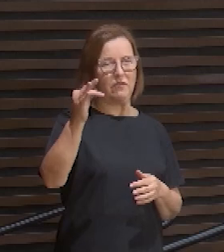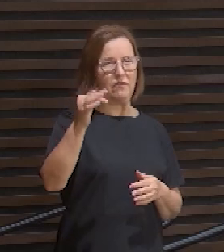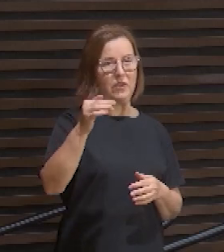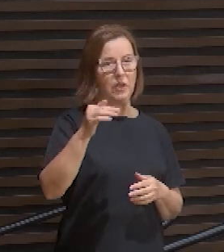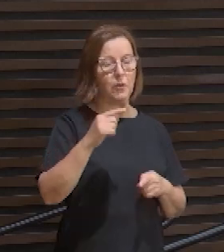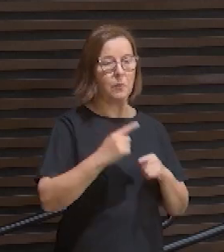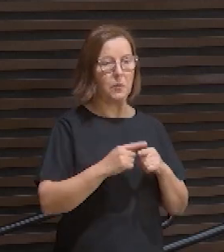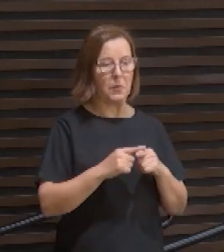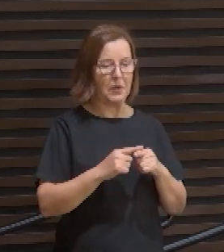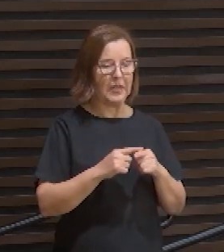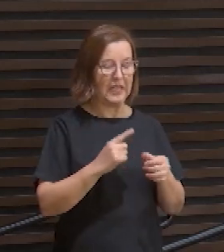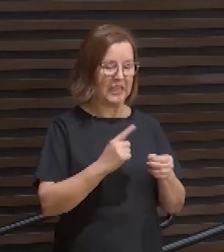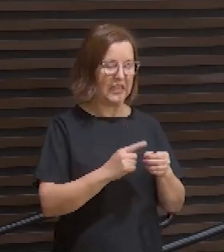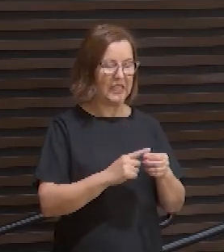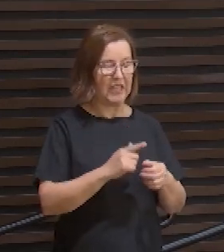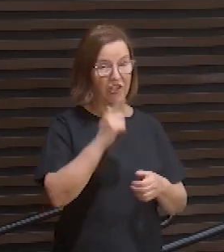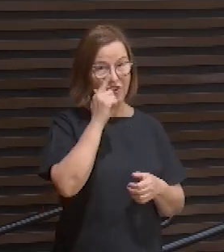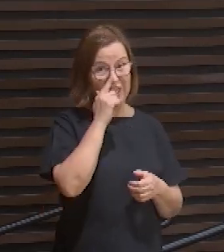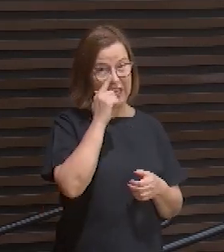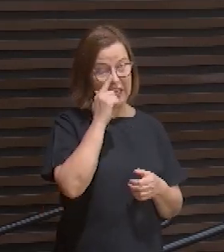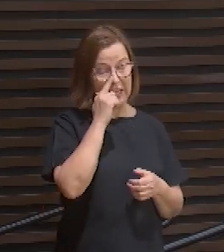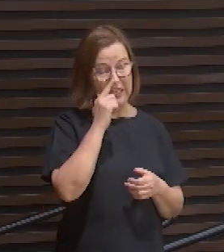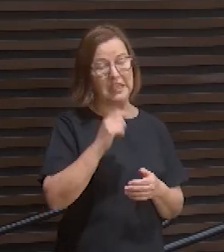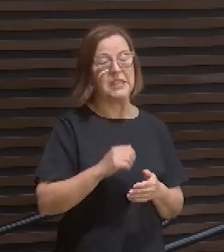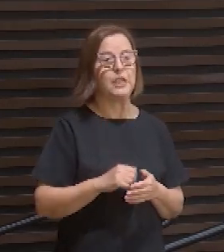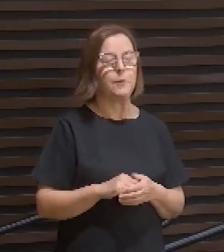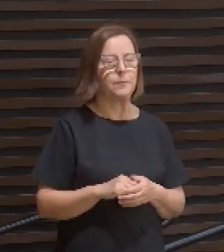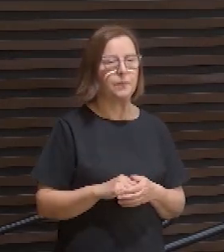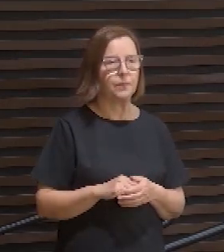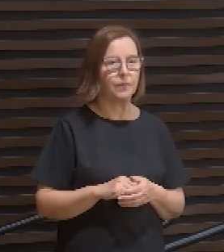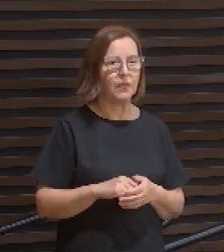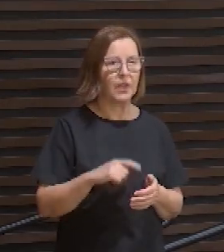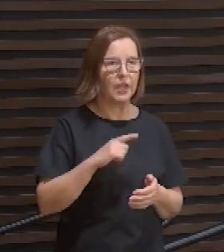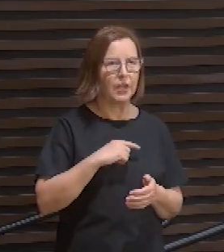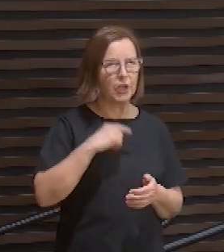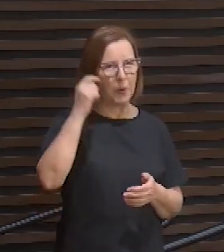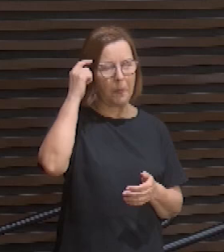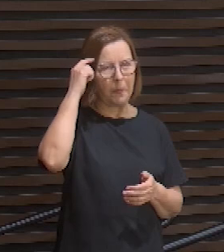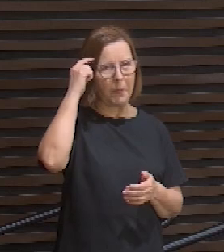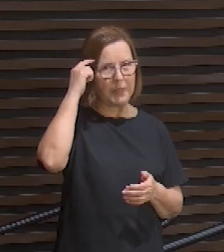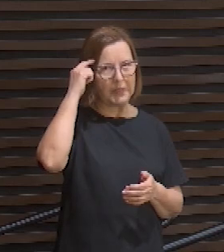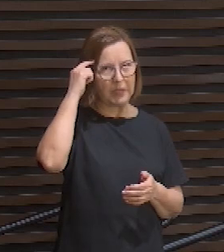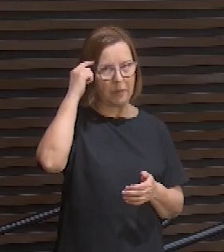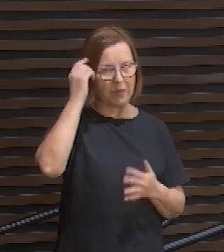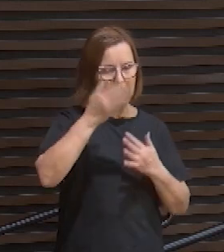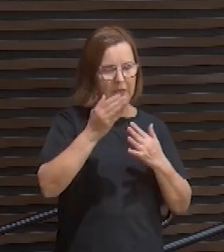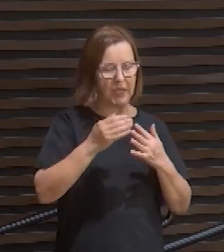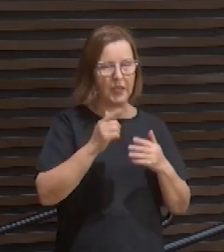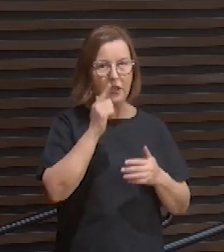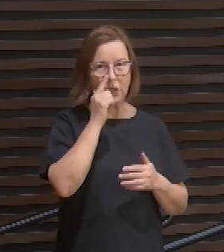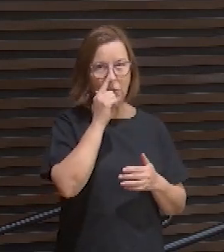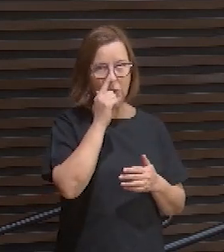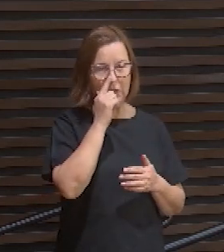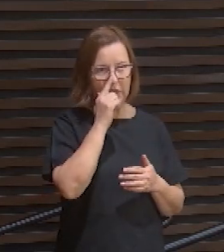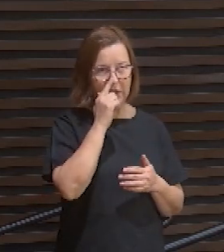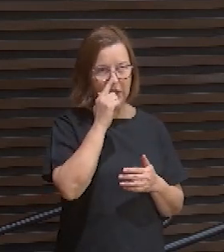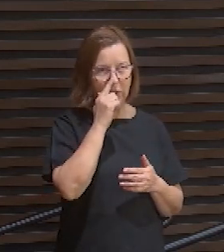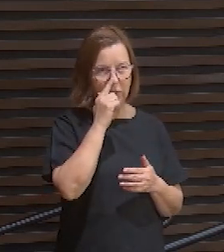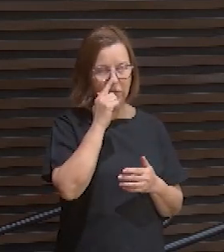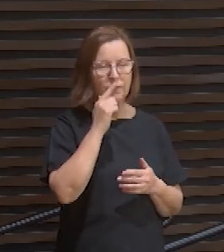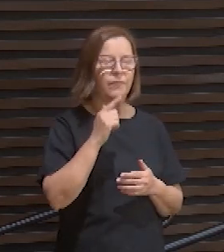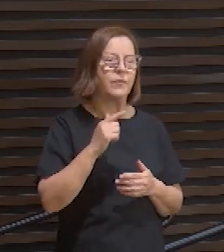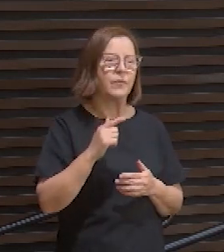pensamento. E existia um pensamento corrente entre os gregos, chamado dualismo, provavelmente veio de Platão,